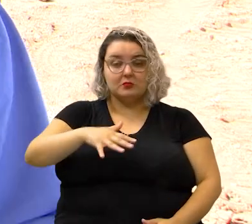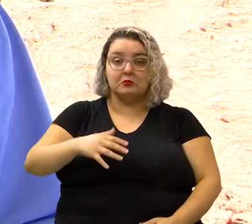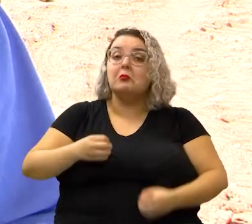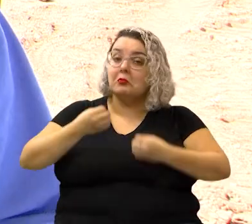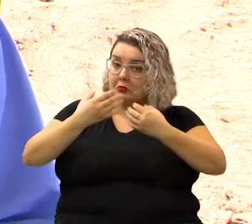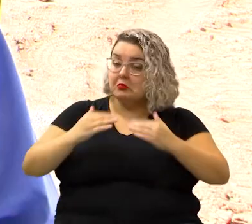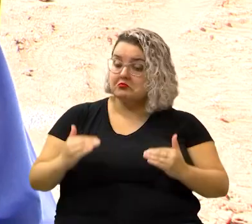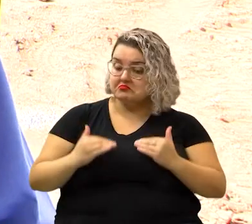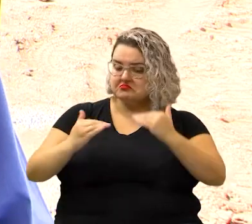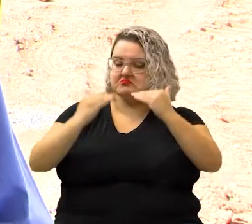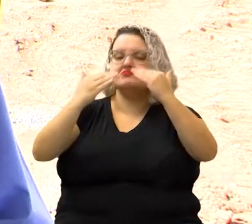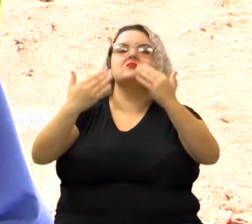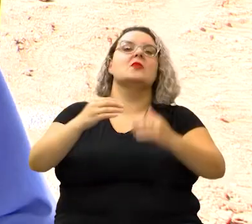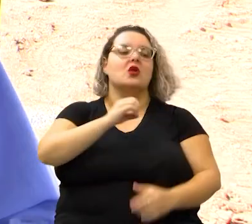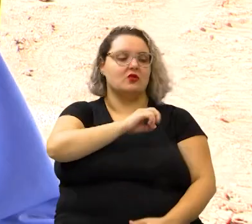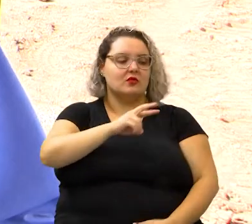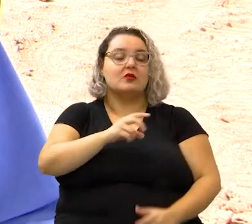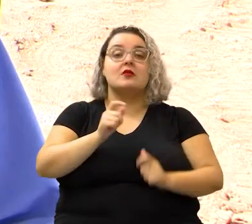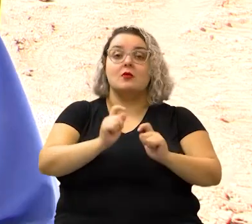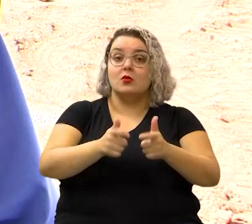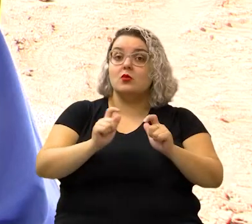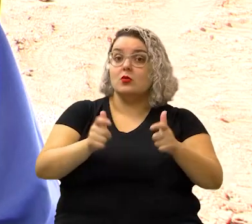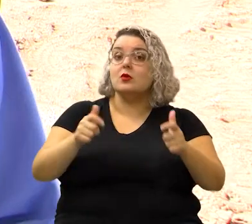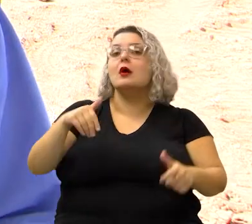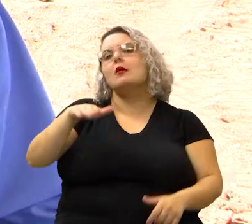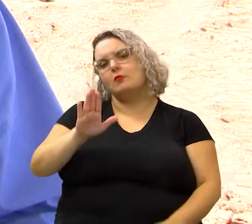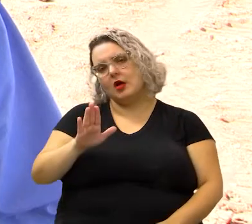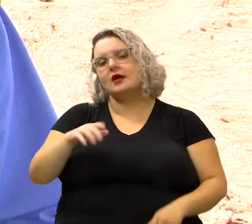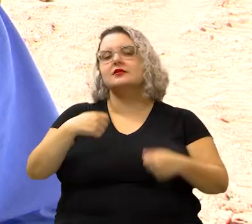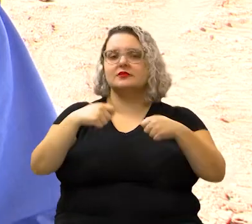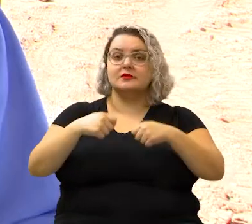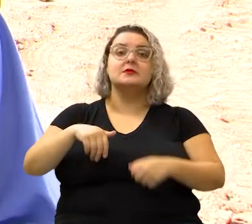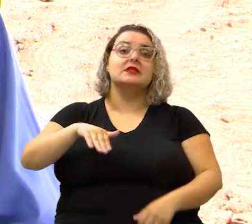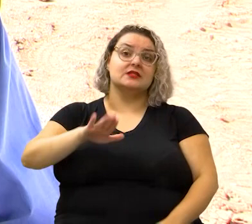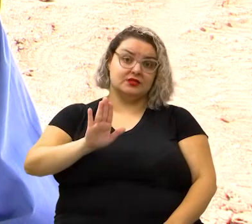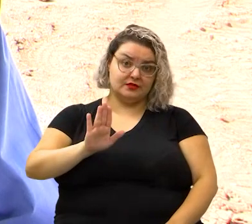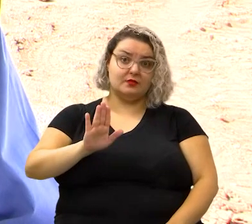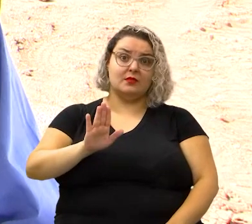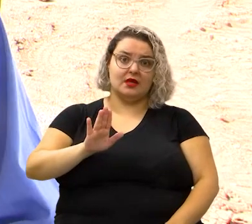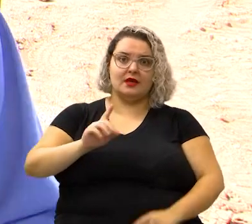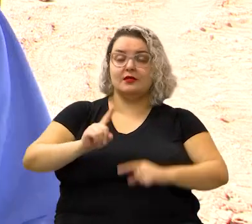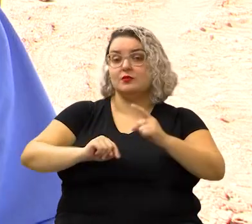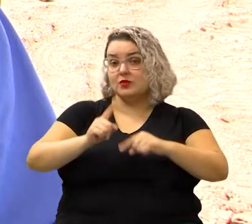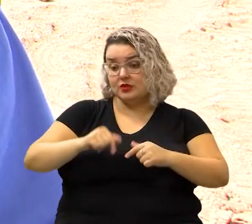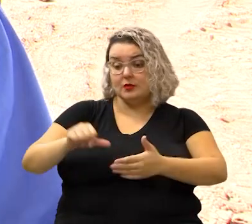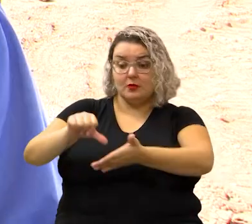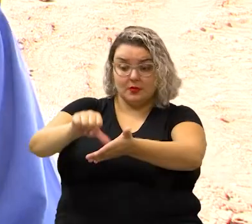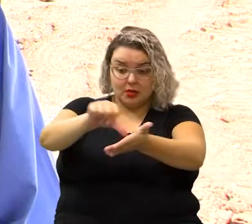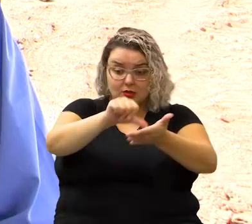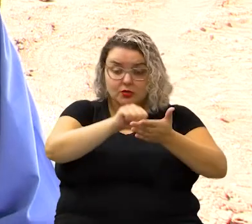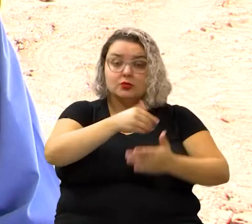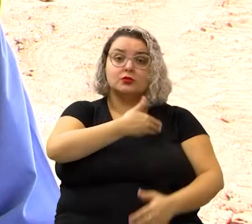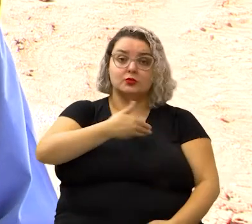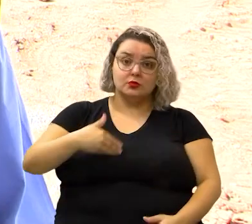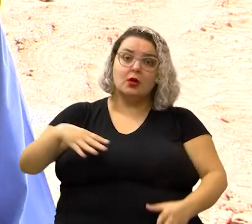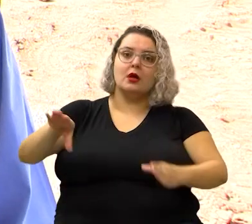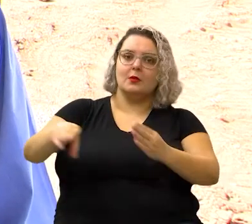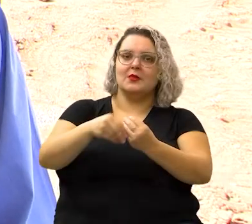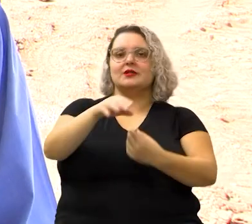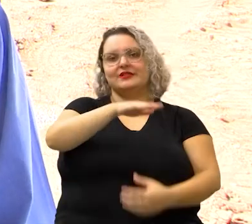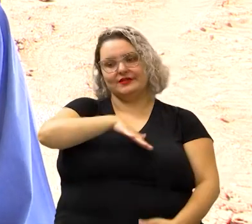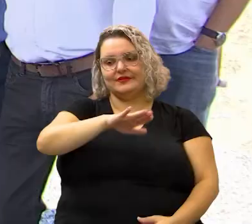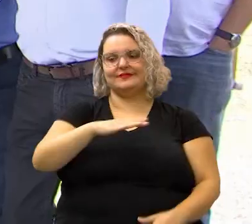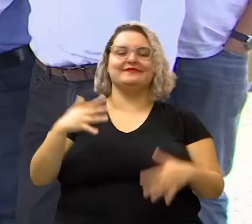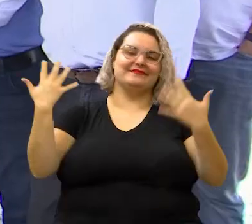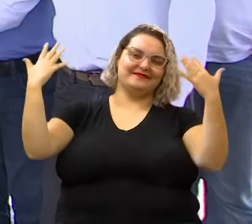promissora região do distrito do Ouro Verde a cada dia vem crescendo e vai precisar de muitas muitos equipamentos públicos para acrescentar